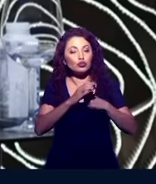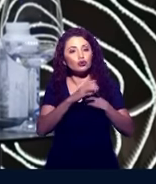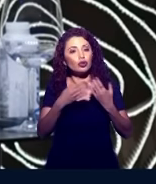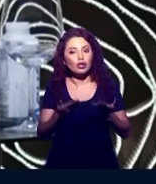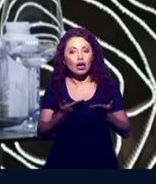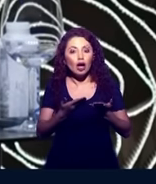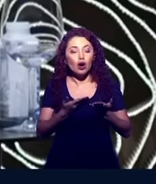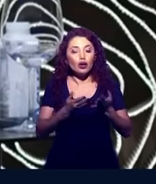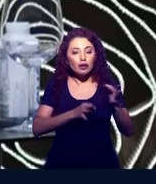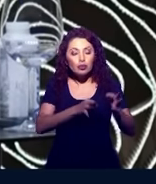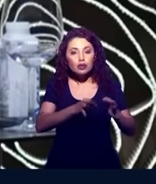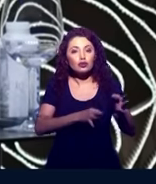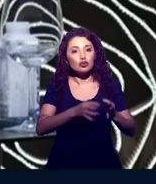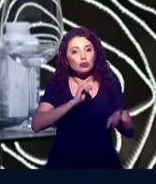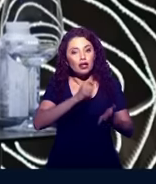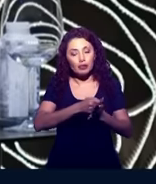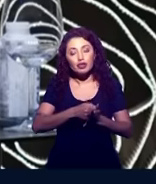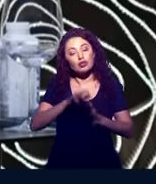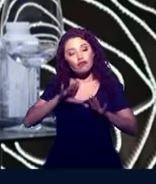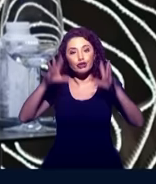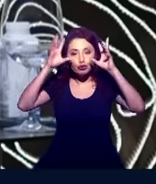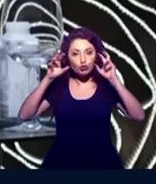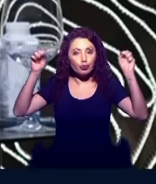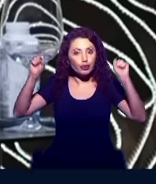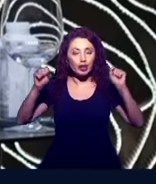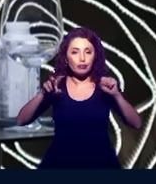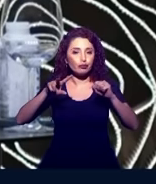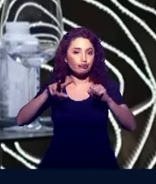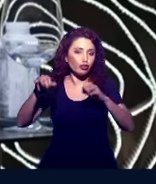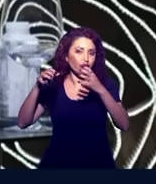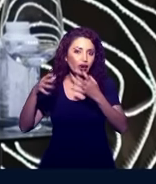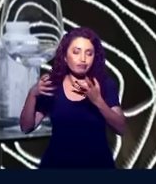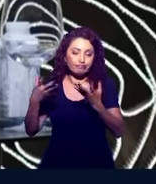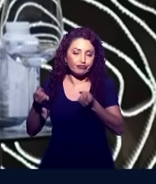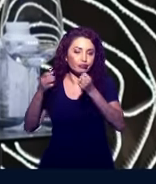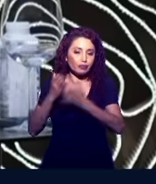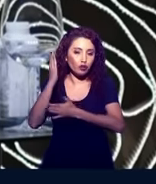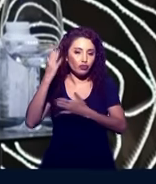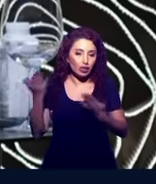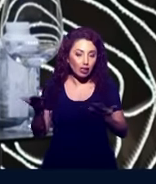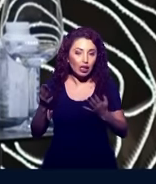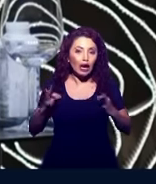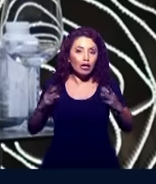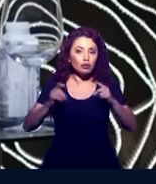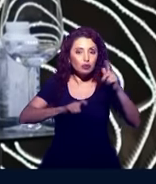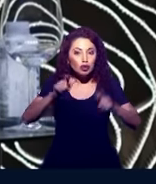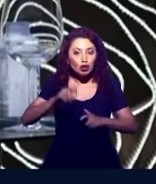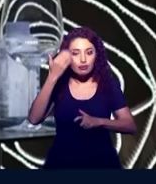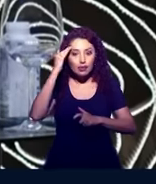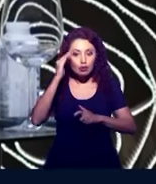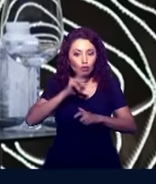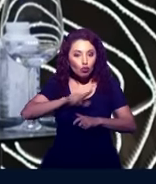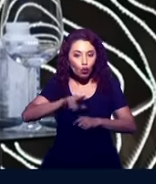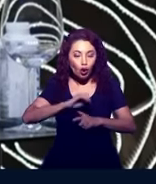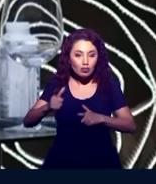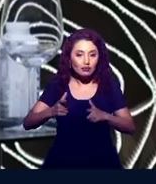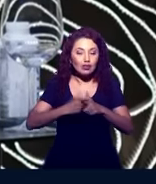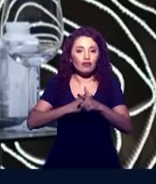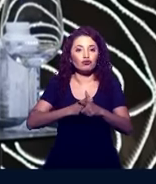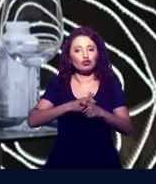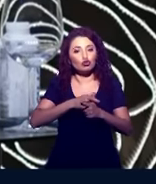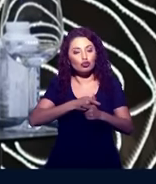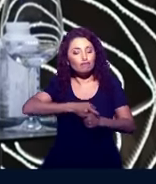inconstitucional pelo Supremo Tribunal Federal mas daí todo mundo entende não é um déficit primário clássico que tá